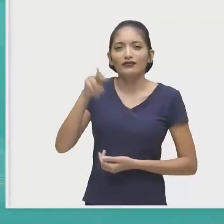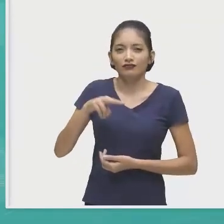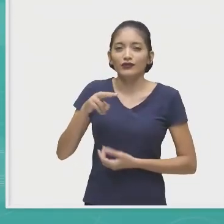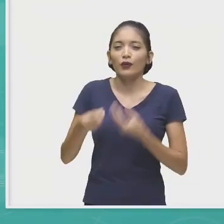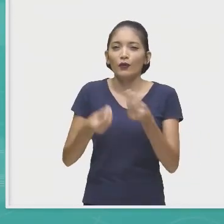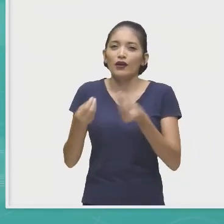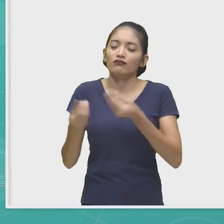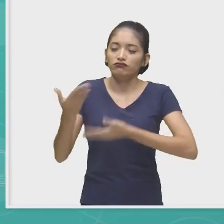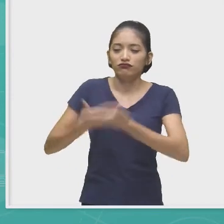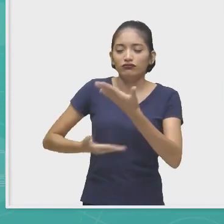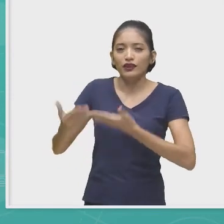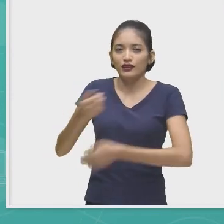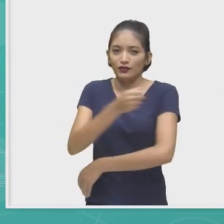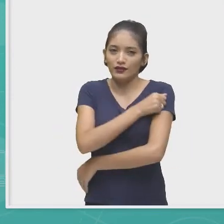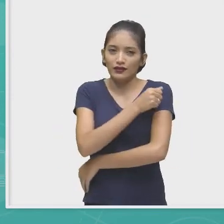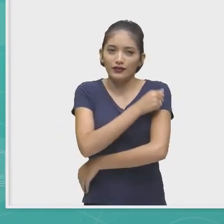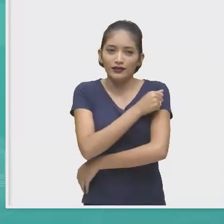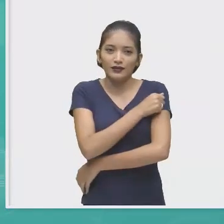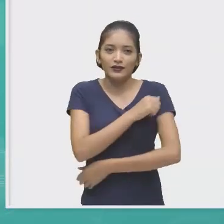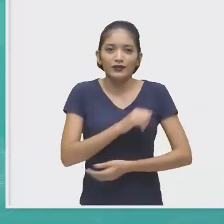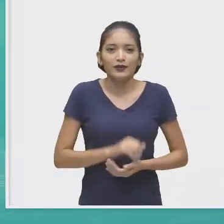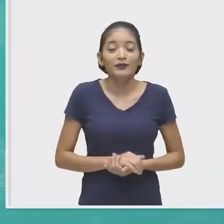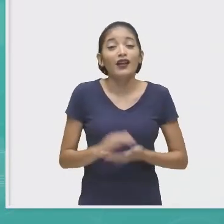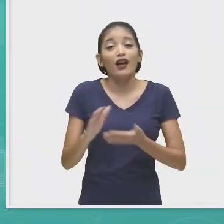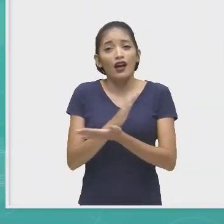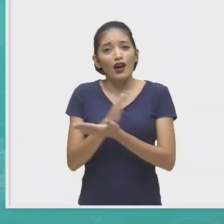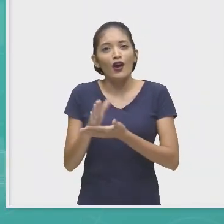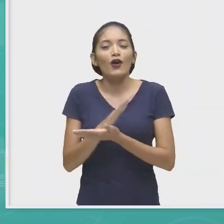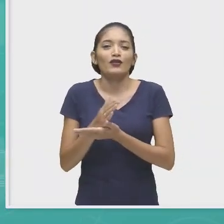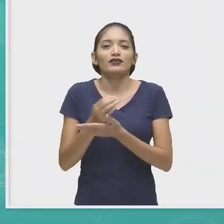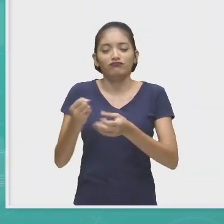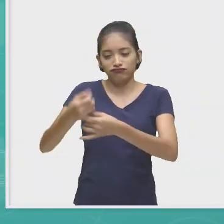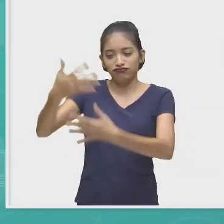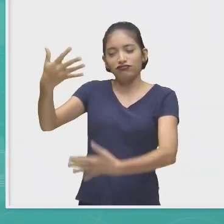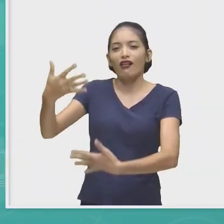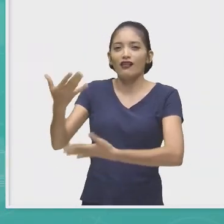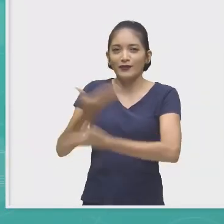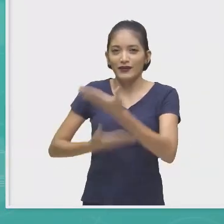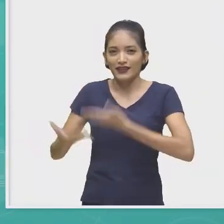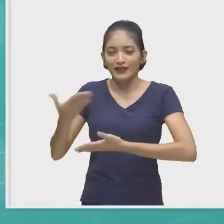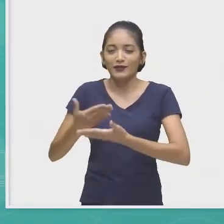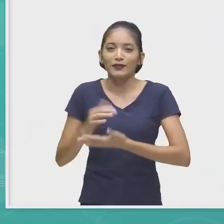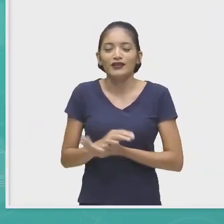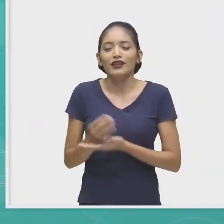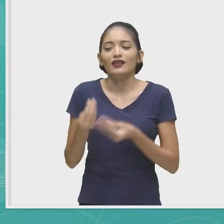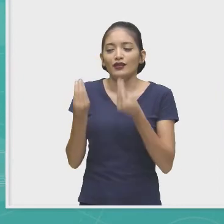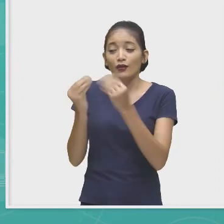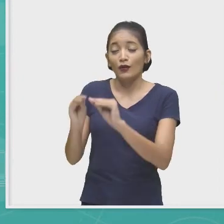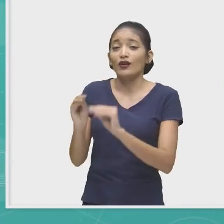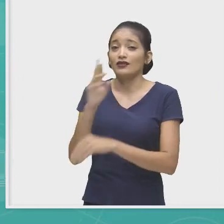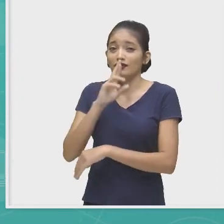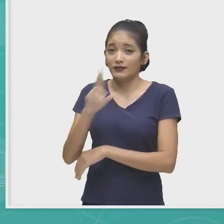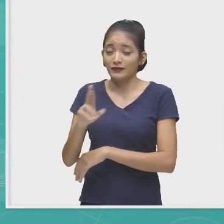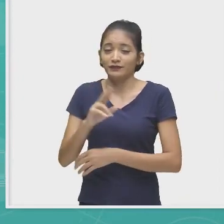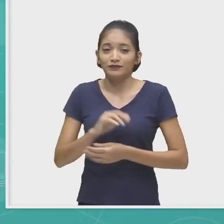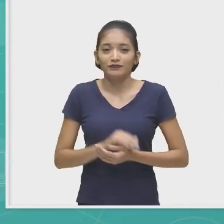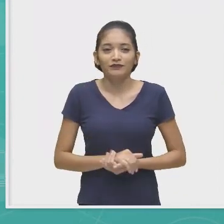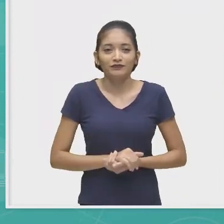do pessoal no chat. O pessoal participando aqui, massa, rapaz, olha só. Vamos colocando a resposta aqui,